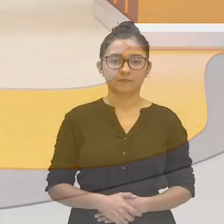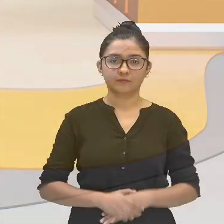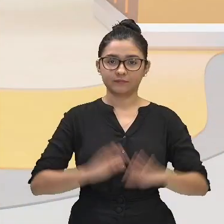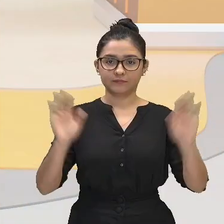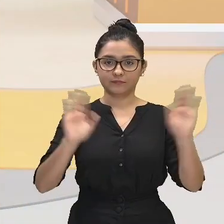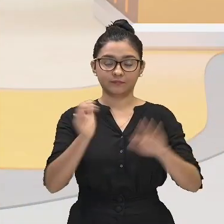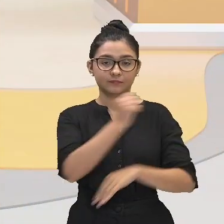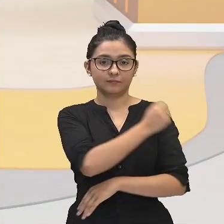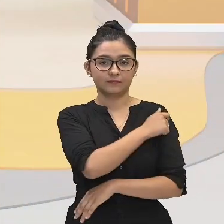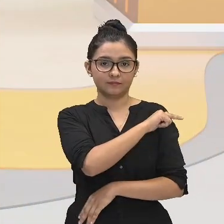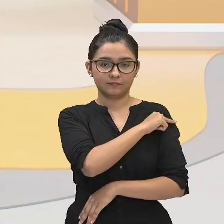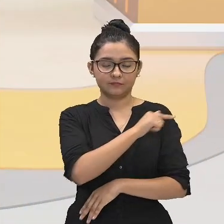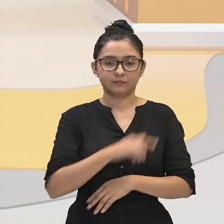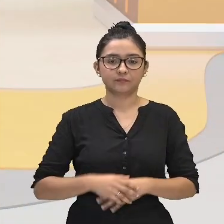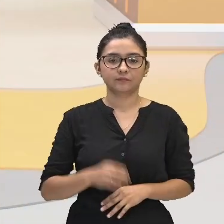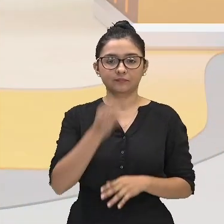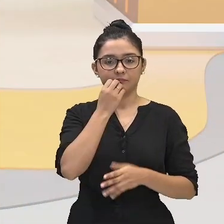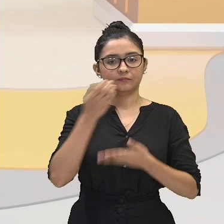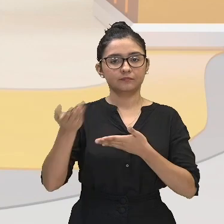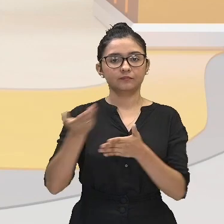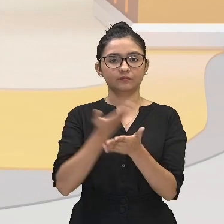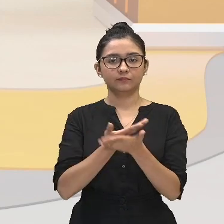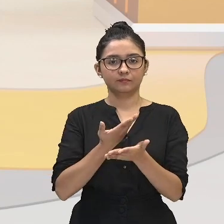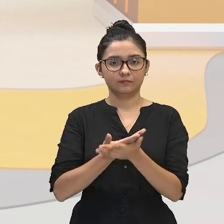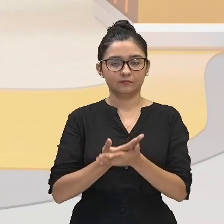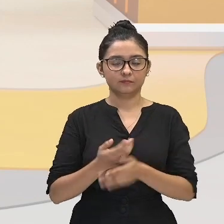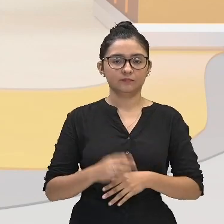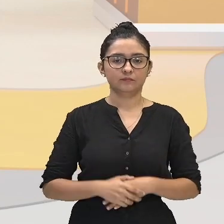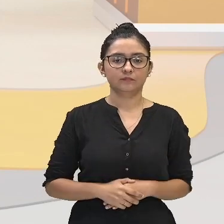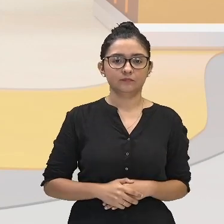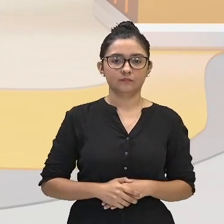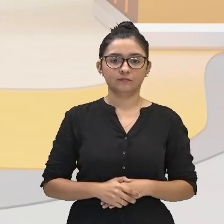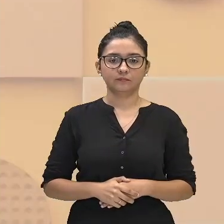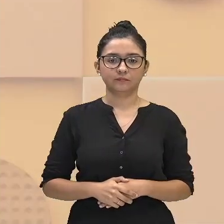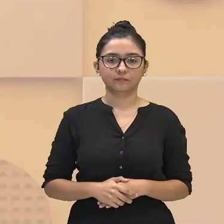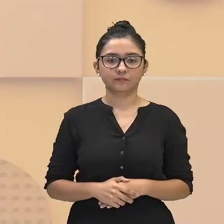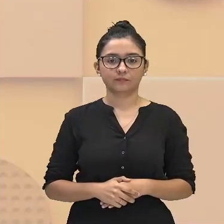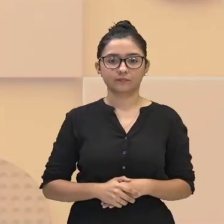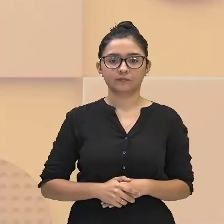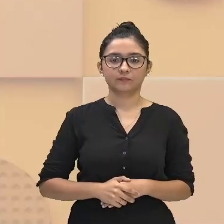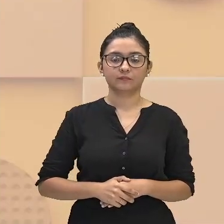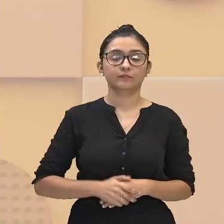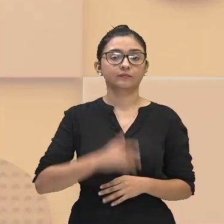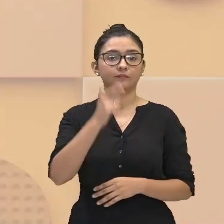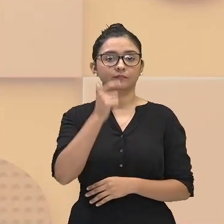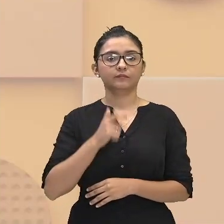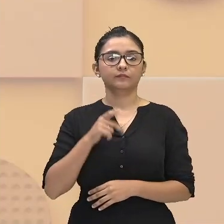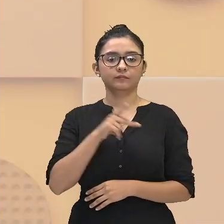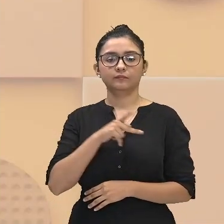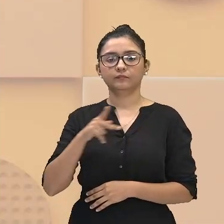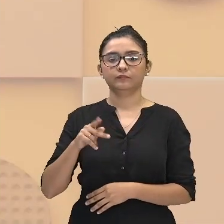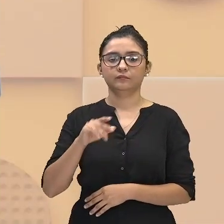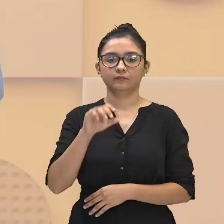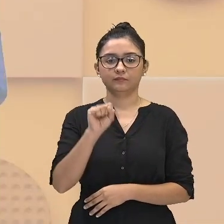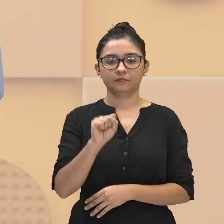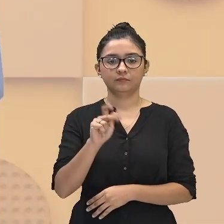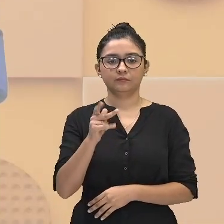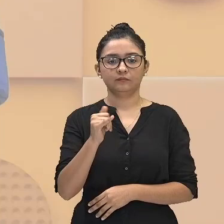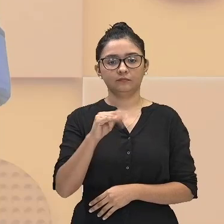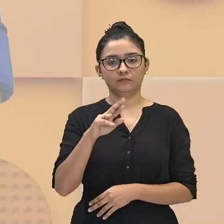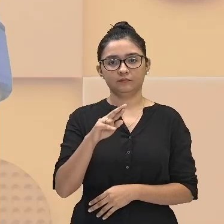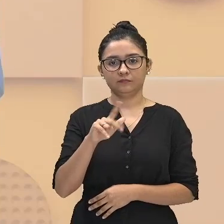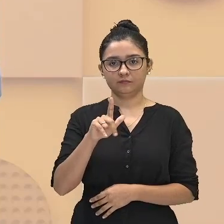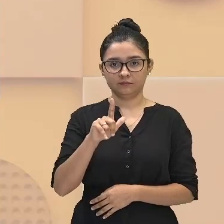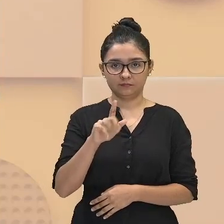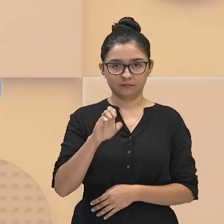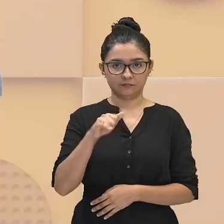estudantes do 7º ano, sejam muito bem-vindos a mais uma aula. Eu sou a professora Shirley Botelho, do